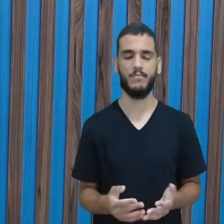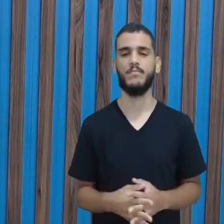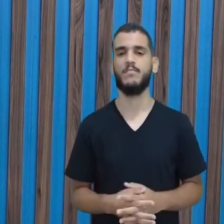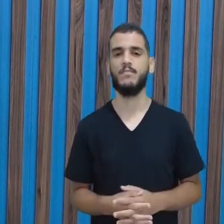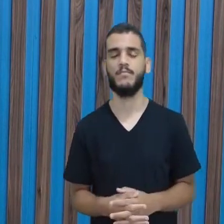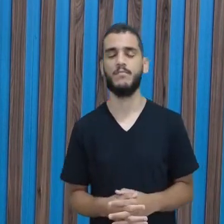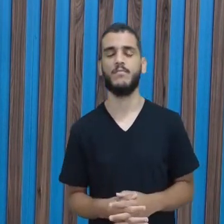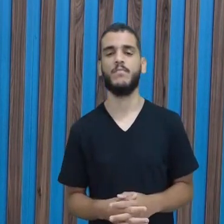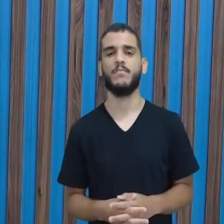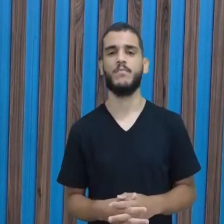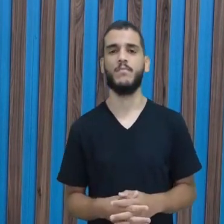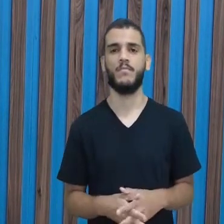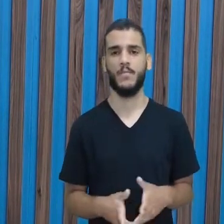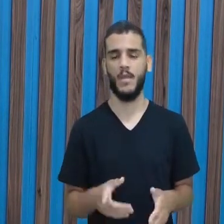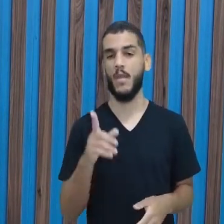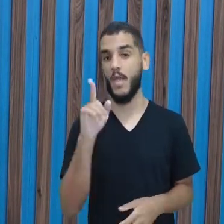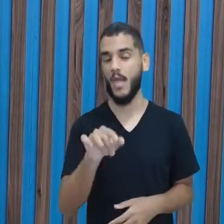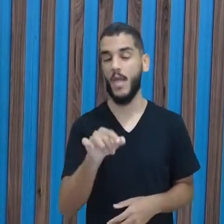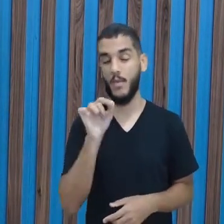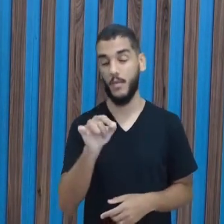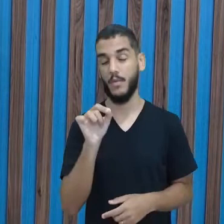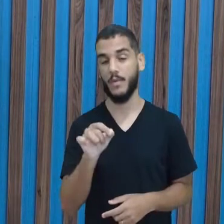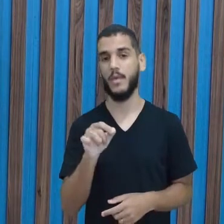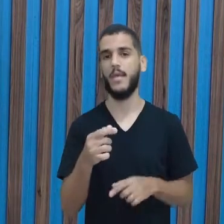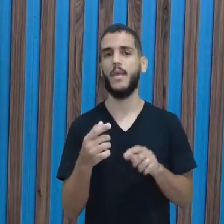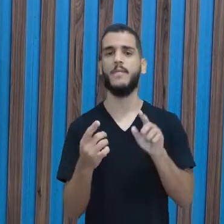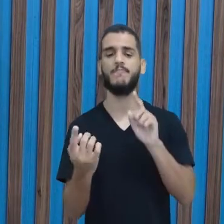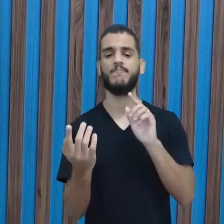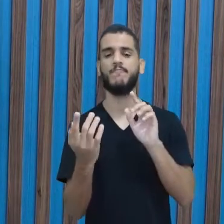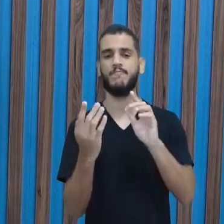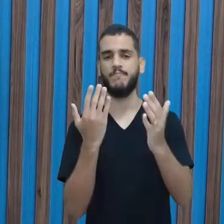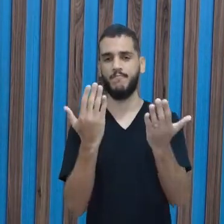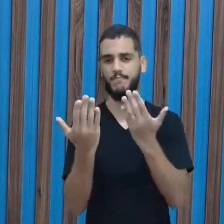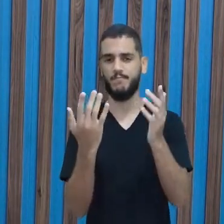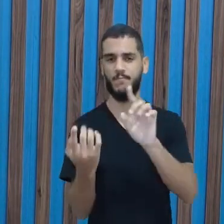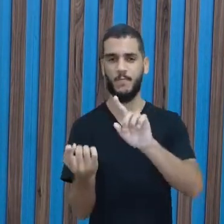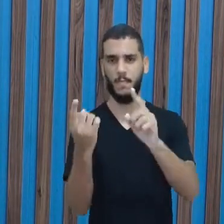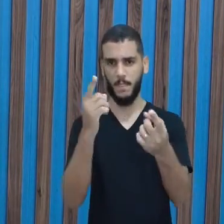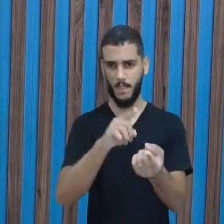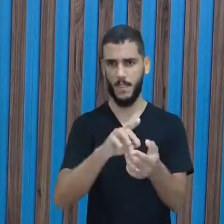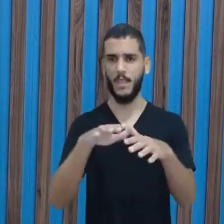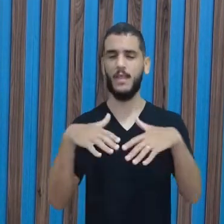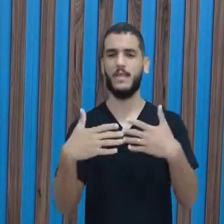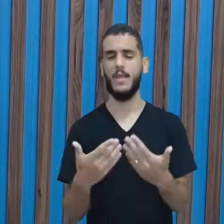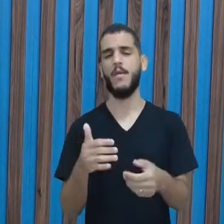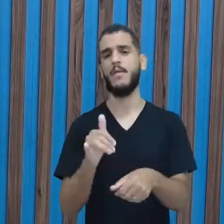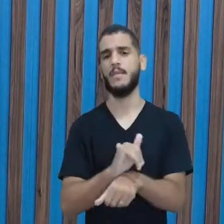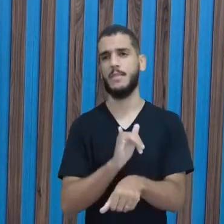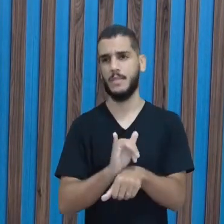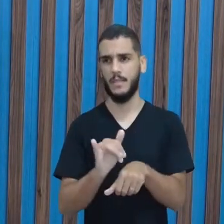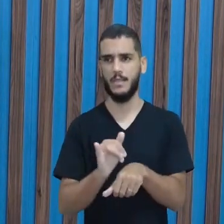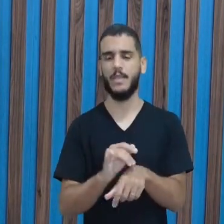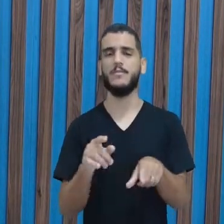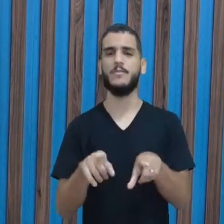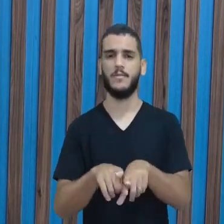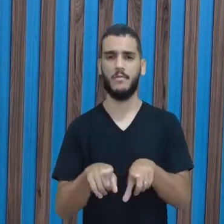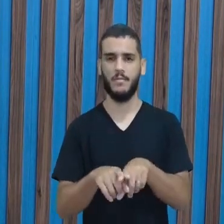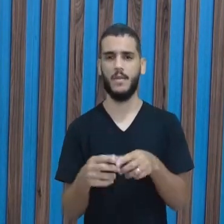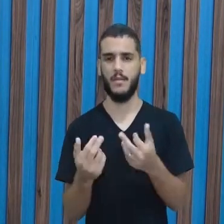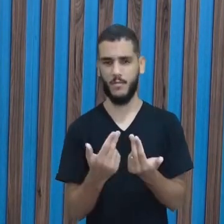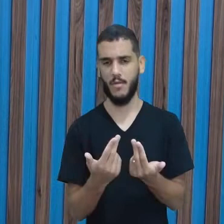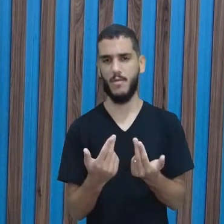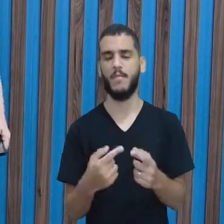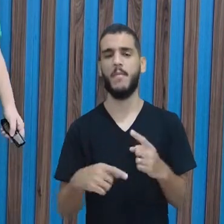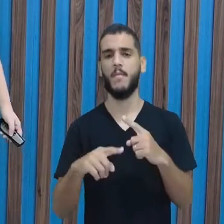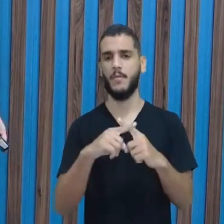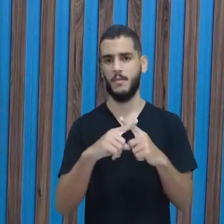sobe. Tá? Isso é o inversamente proporcional. Aqui, as operações vão ser inversas também.